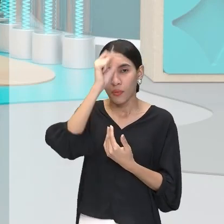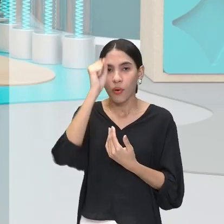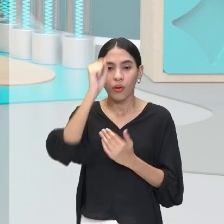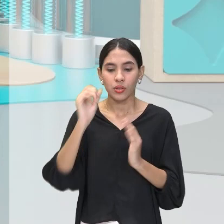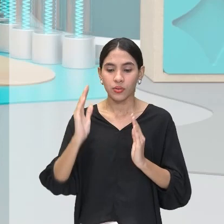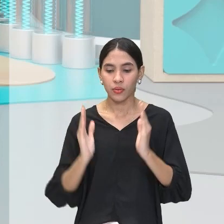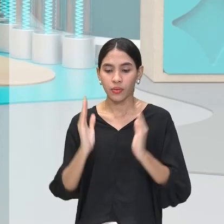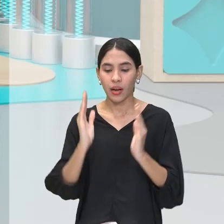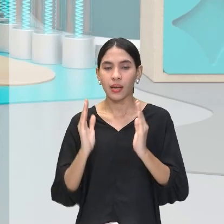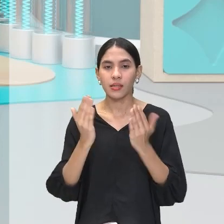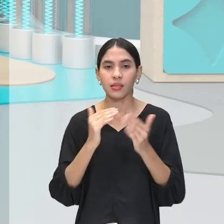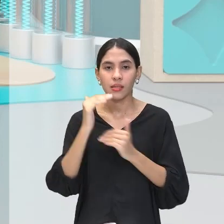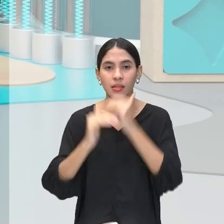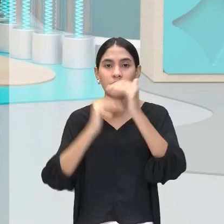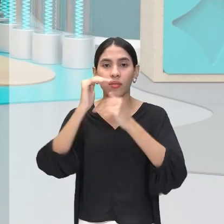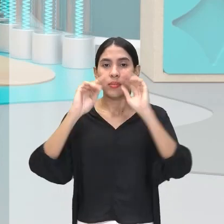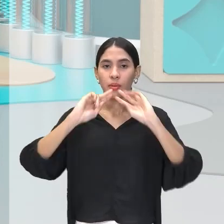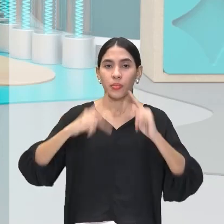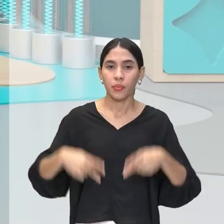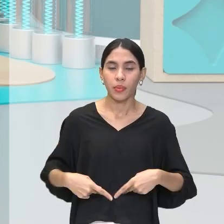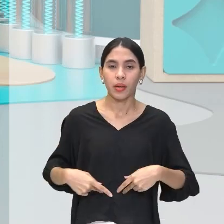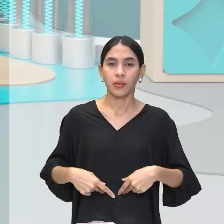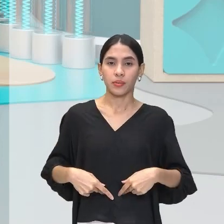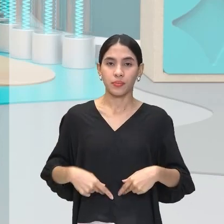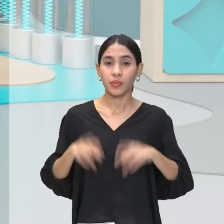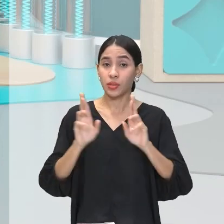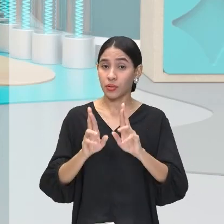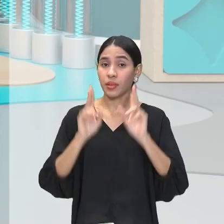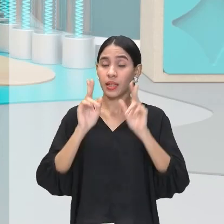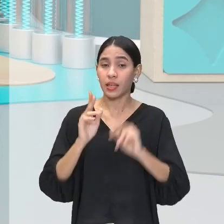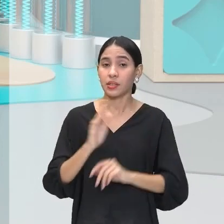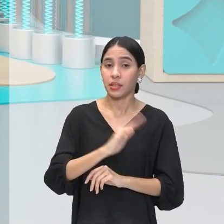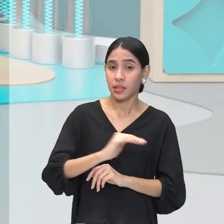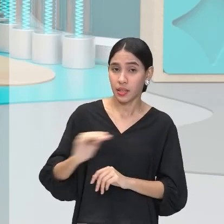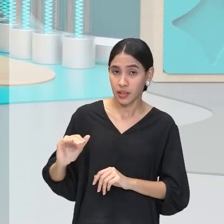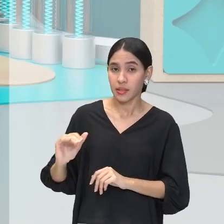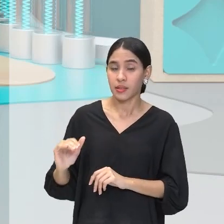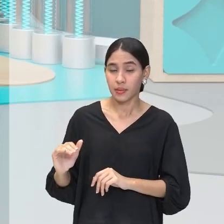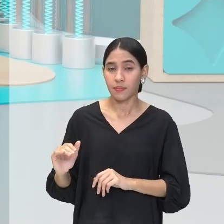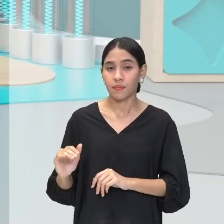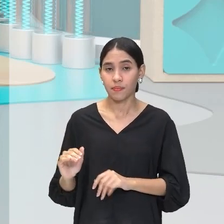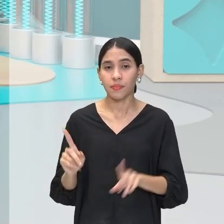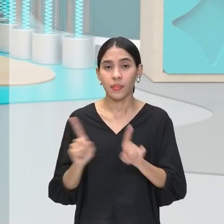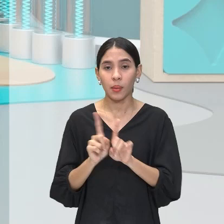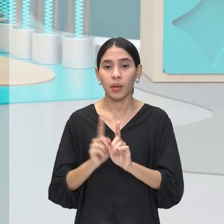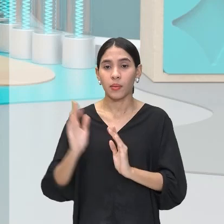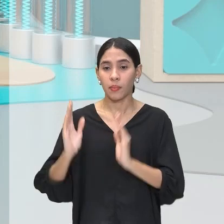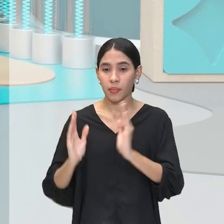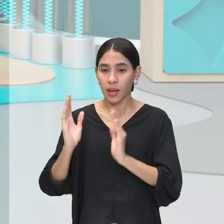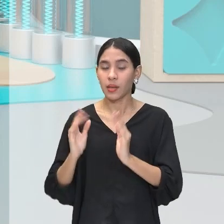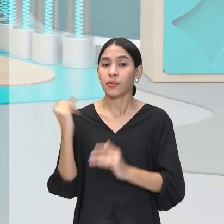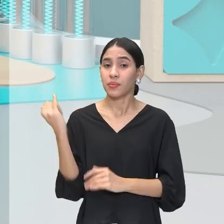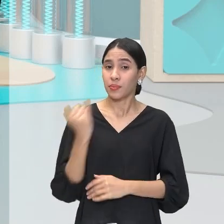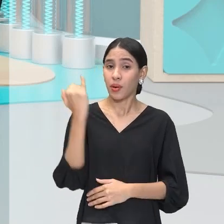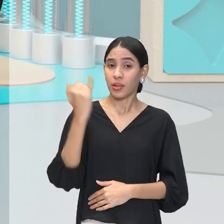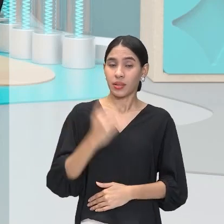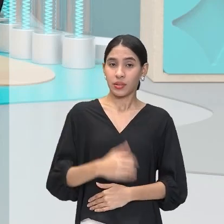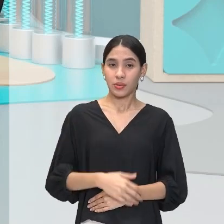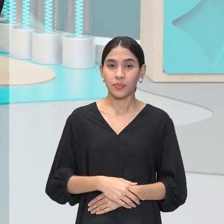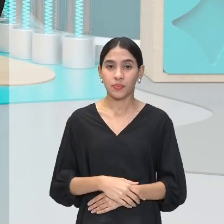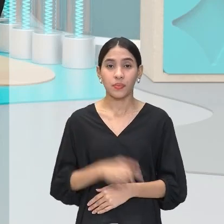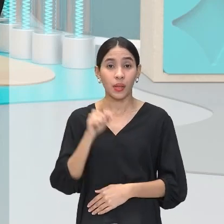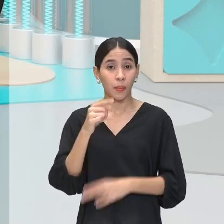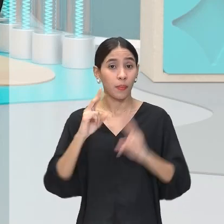do desenvolvimento humano que é diferente da infância e que é também um período bastante importante. Então